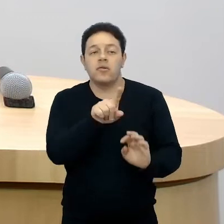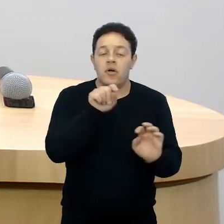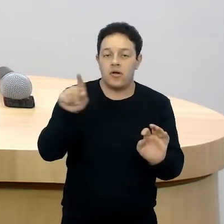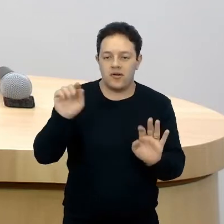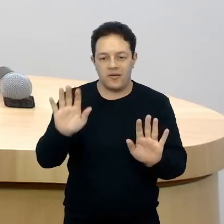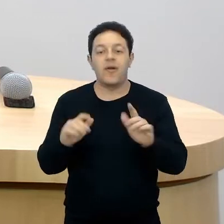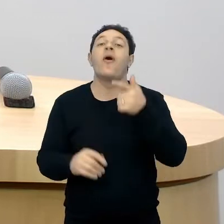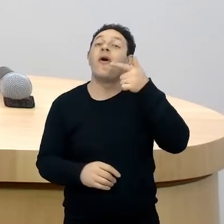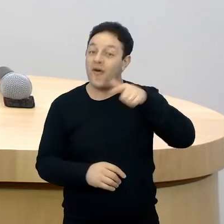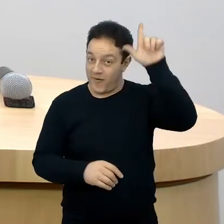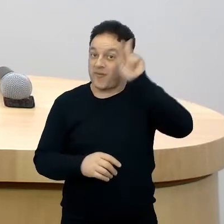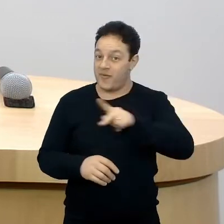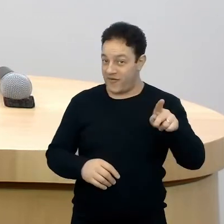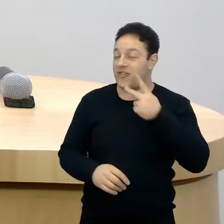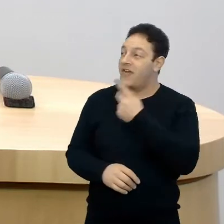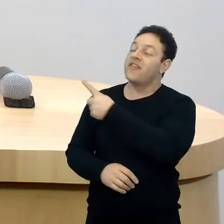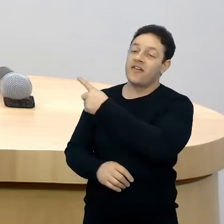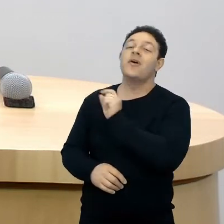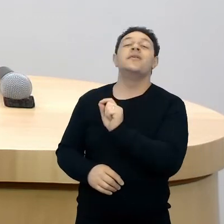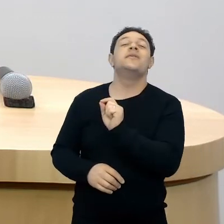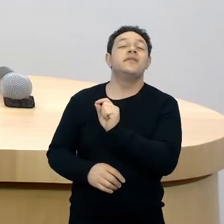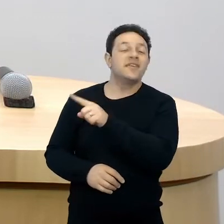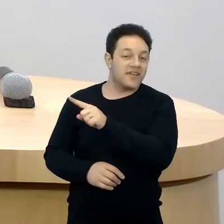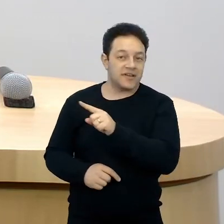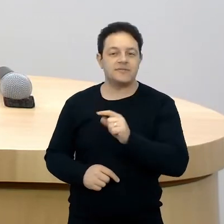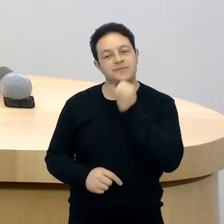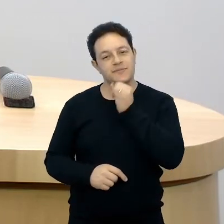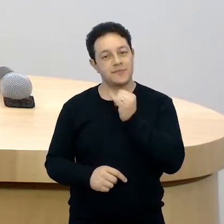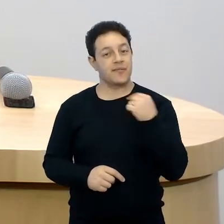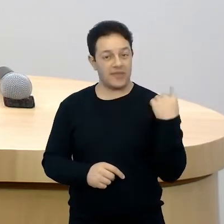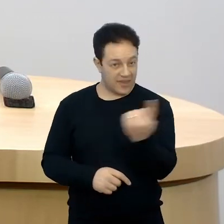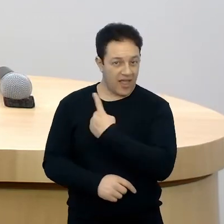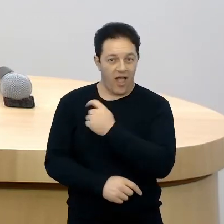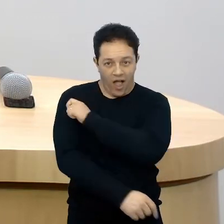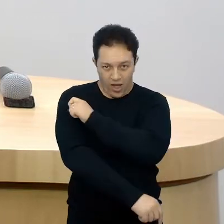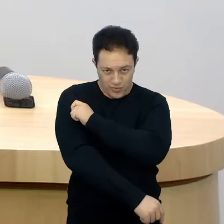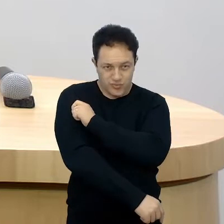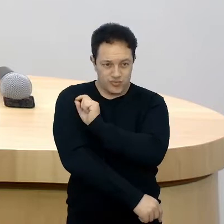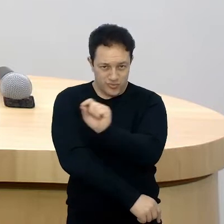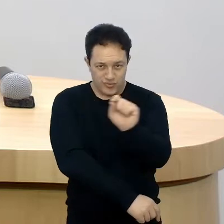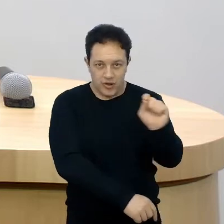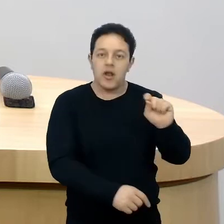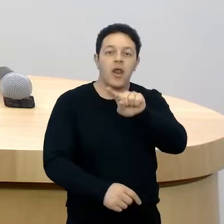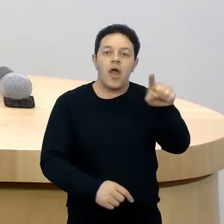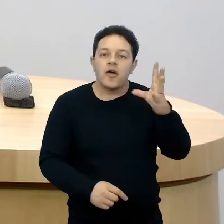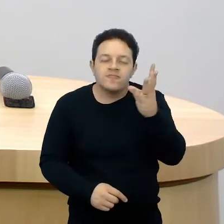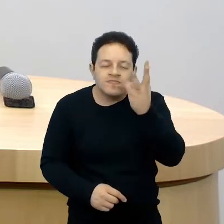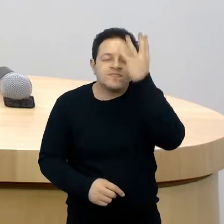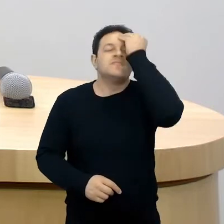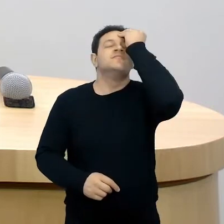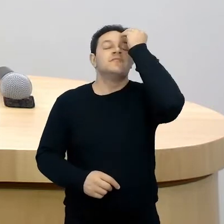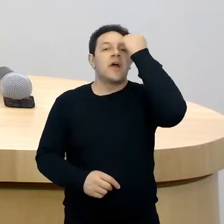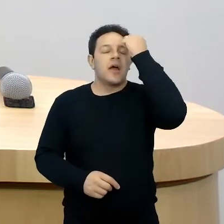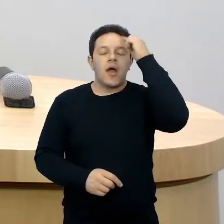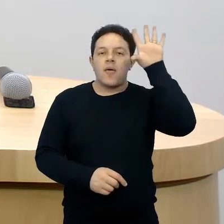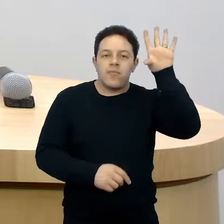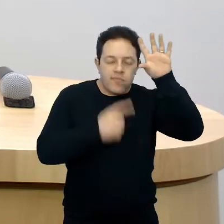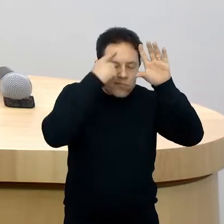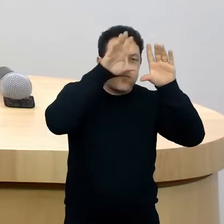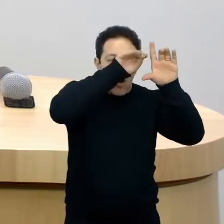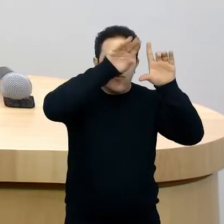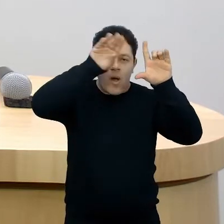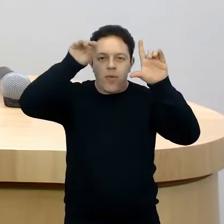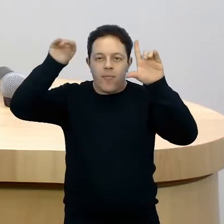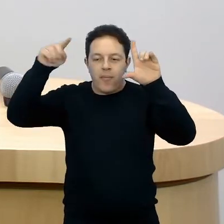que eu sempre falo em sala de aula, que os nossos estudantes eles têm uma memória filmográfica